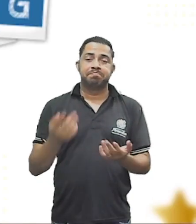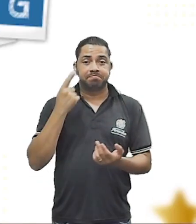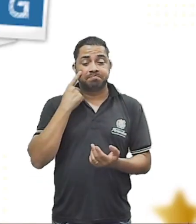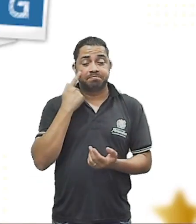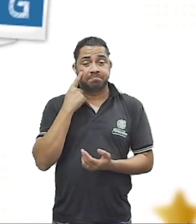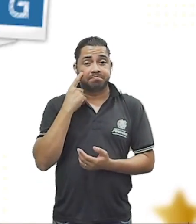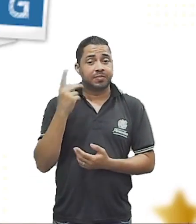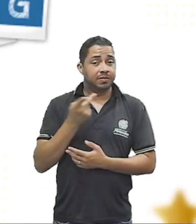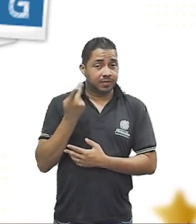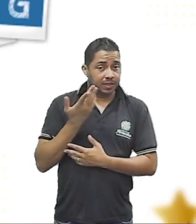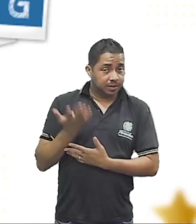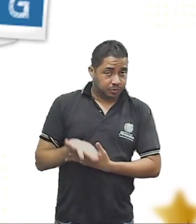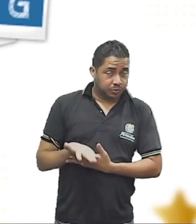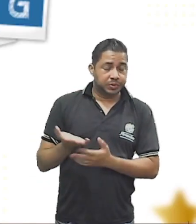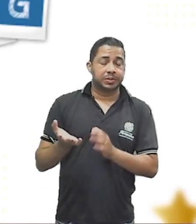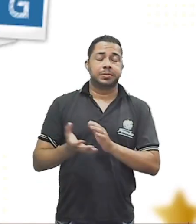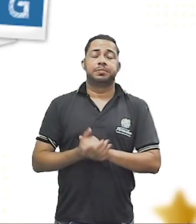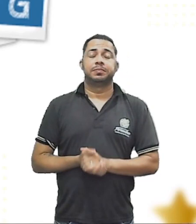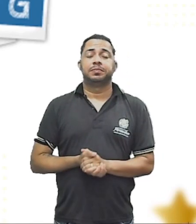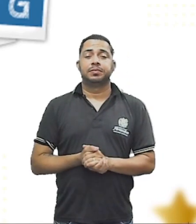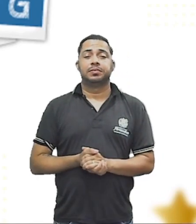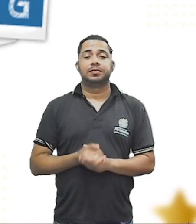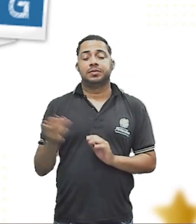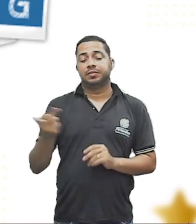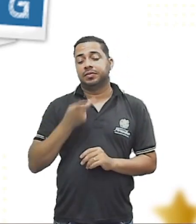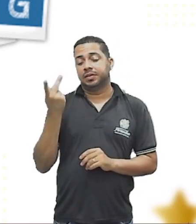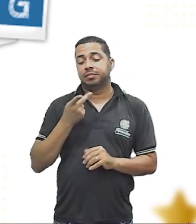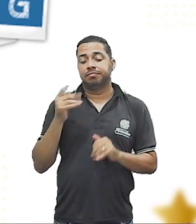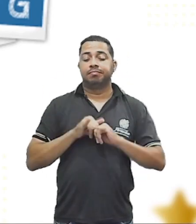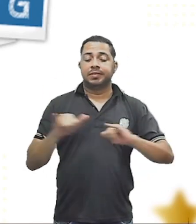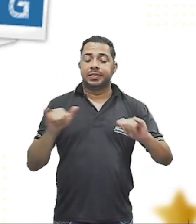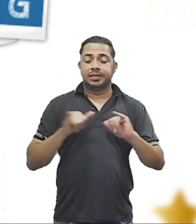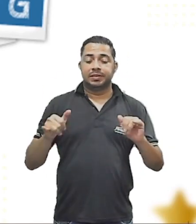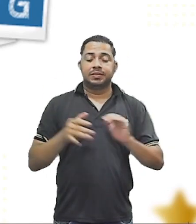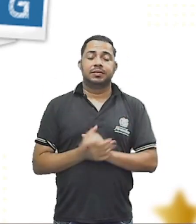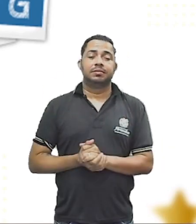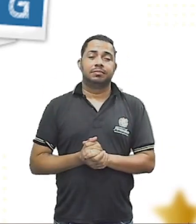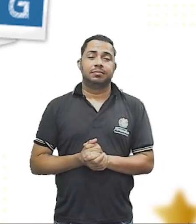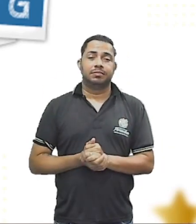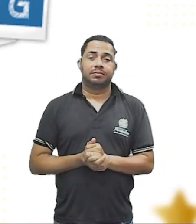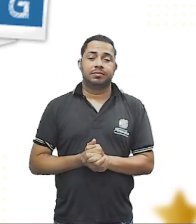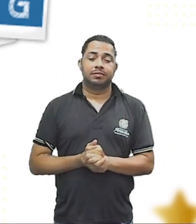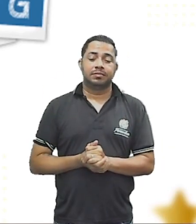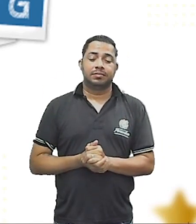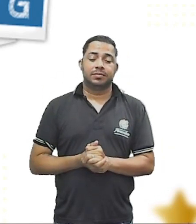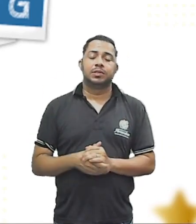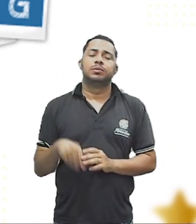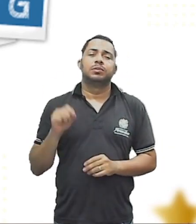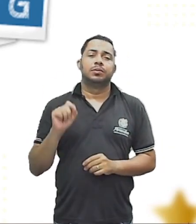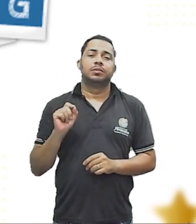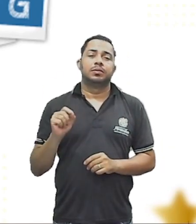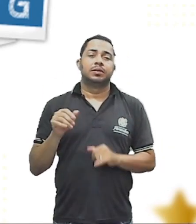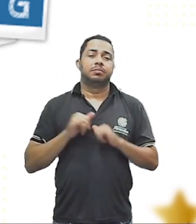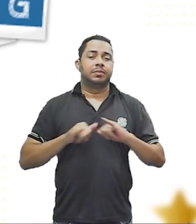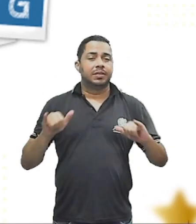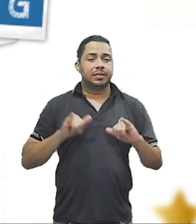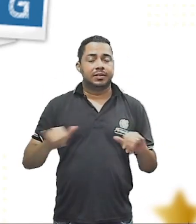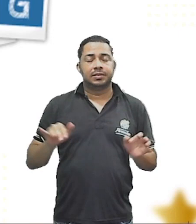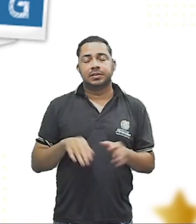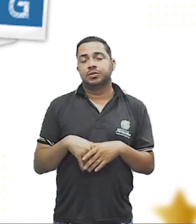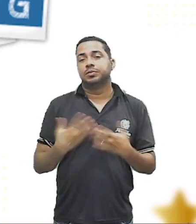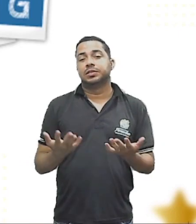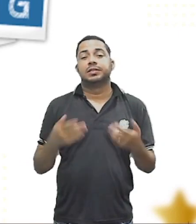vamos falar hoje, né? Vamos falar sobre marketing, certo? O que é marketing, o